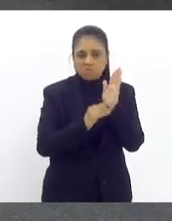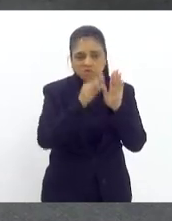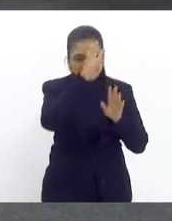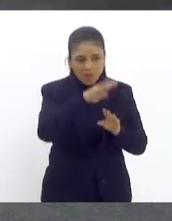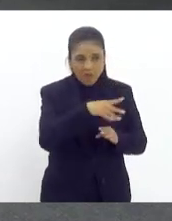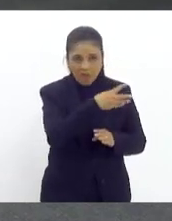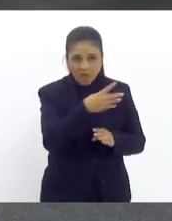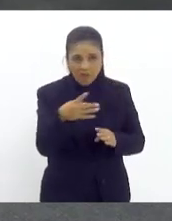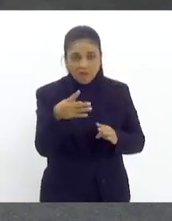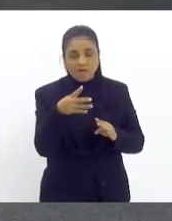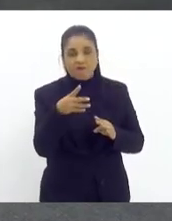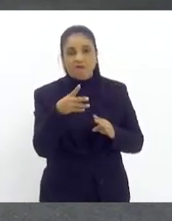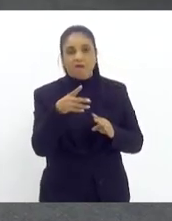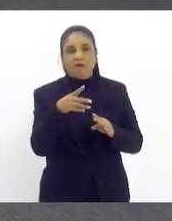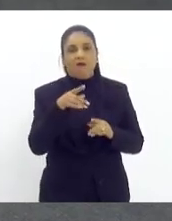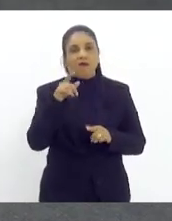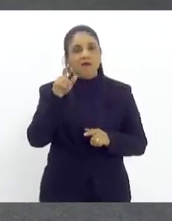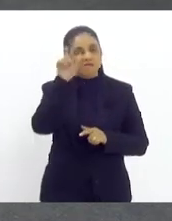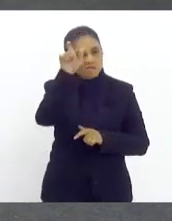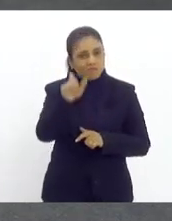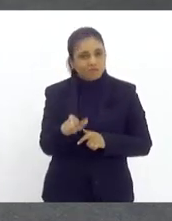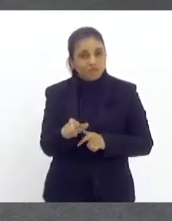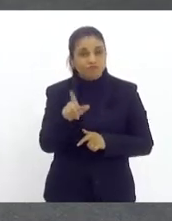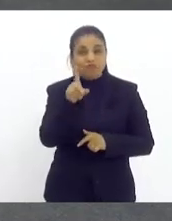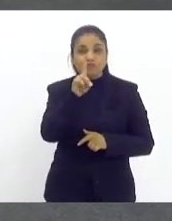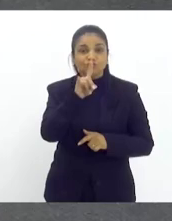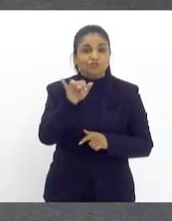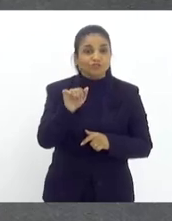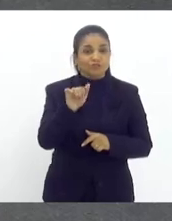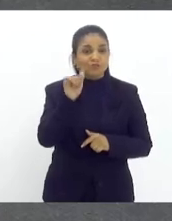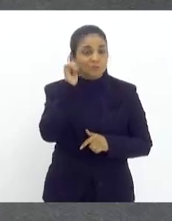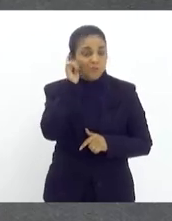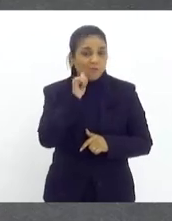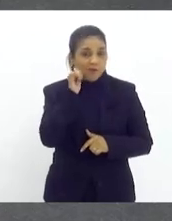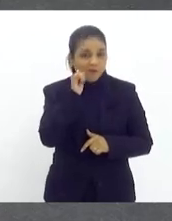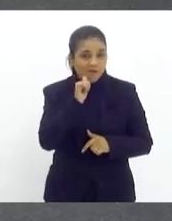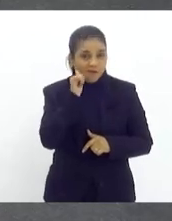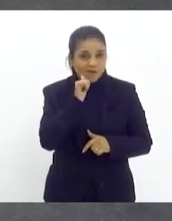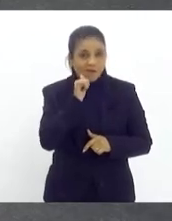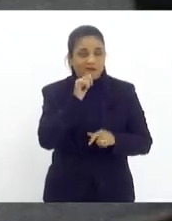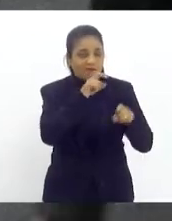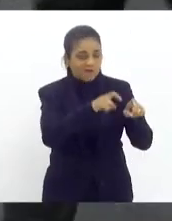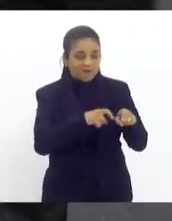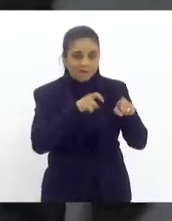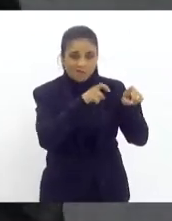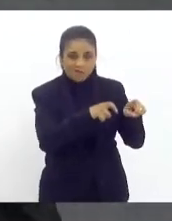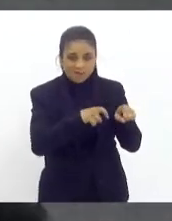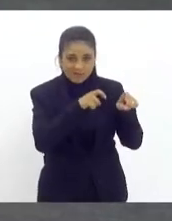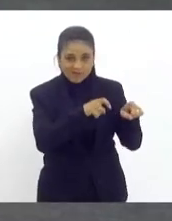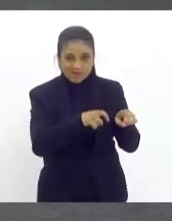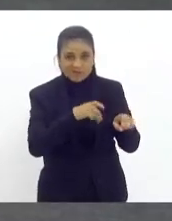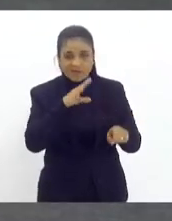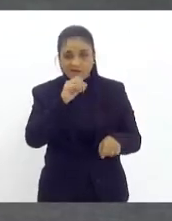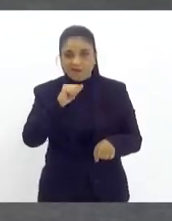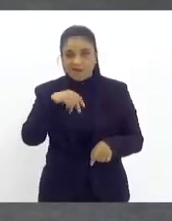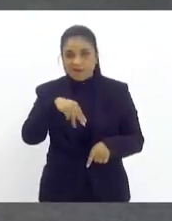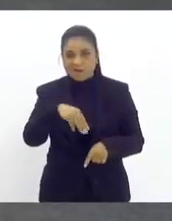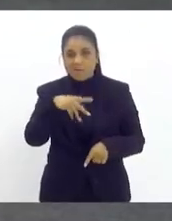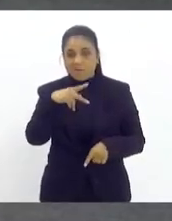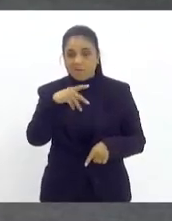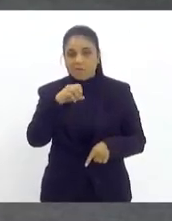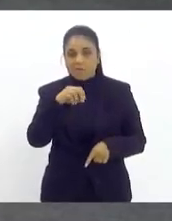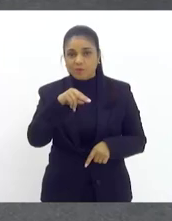Janeiro o dia da mulher camponesa e dizer presidente que né em torno desse tema